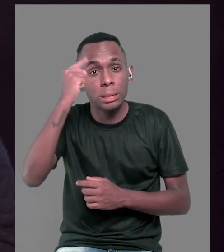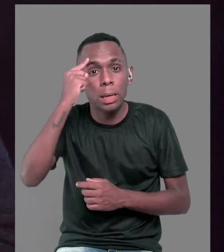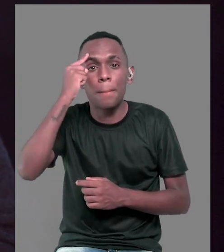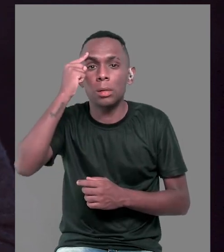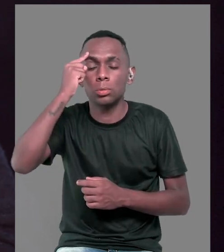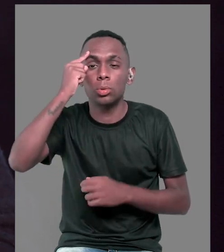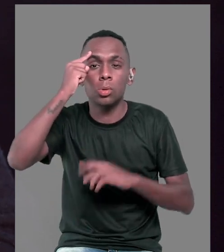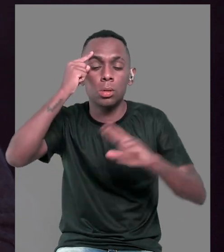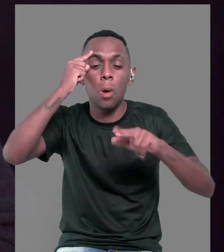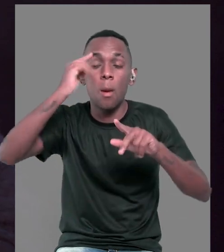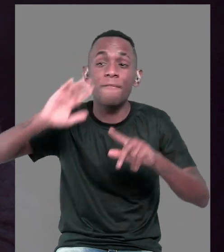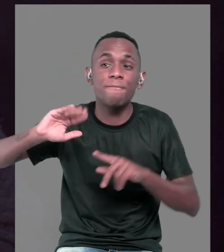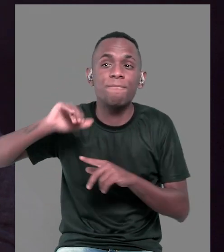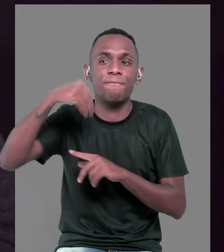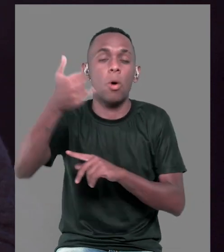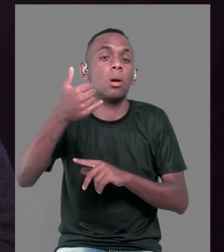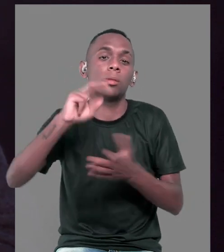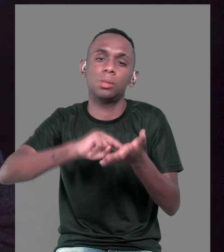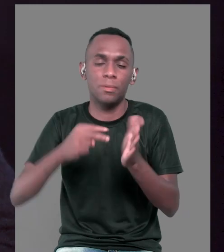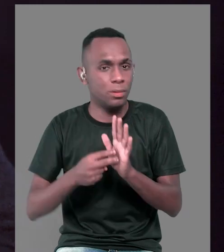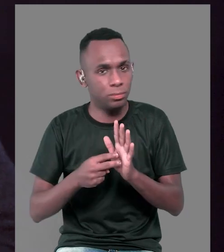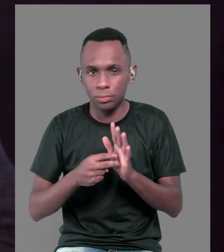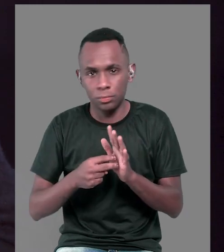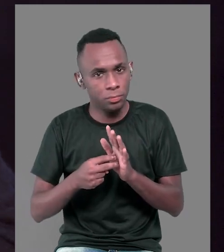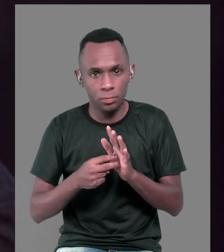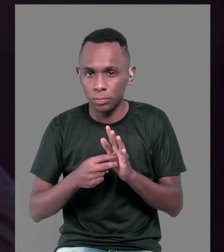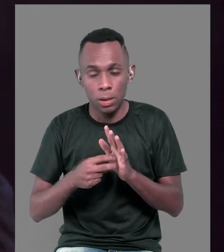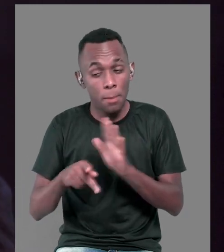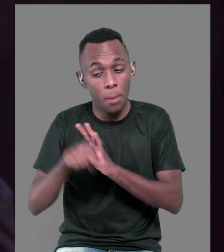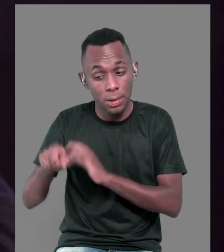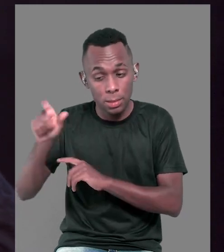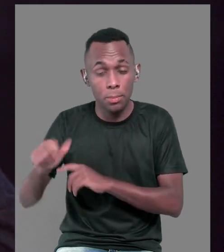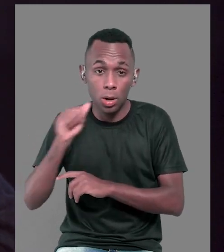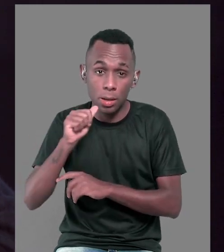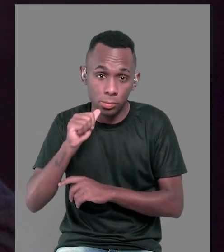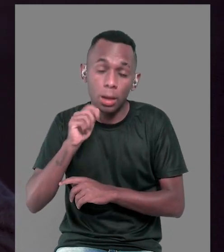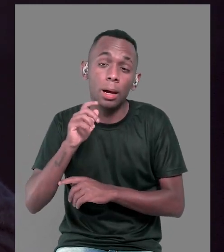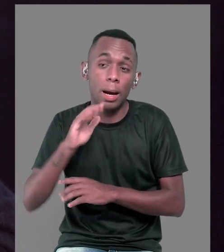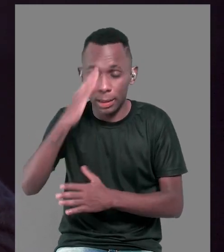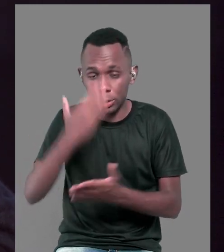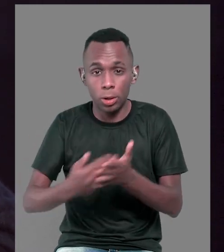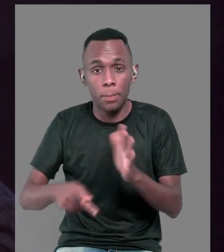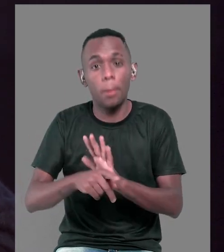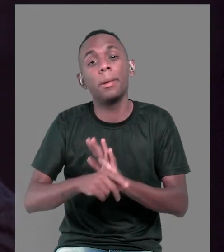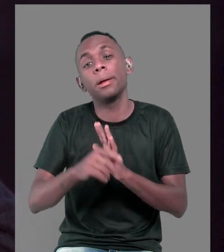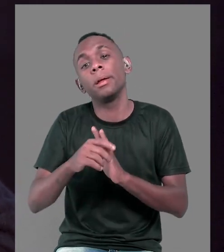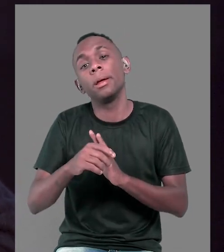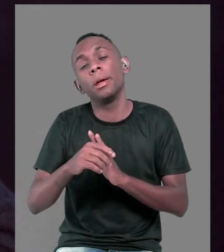dos signos, fora da linguagem. Não de acordo com o que Hannah Arendt entende o espírito feito de